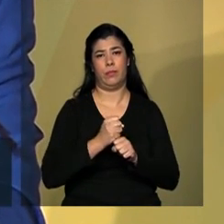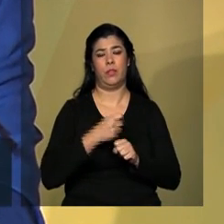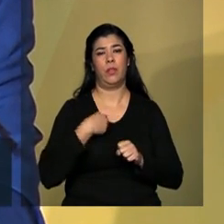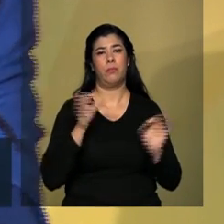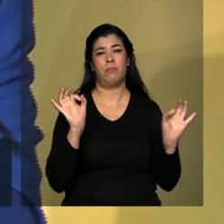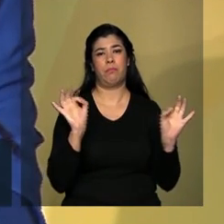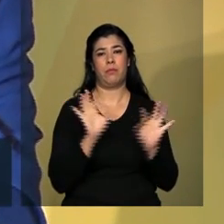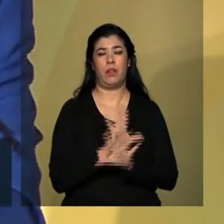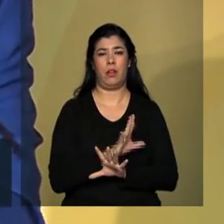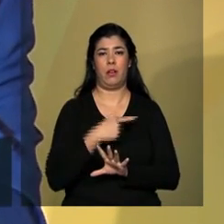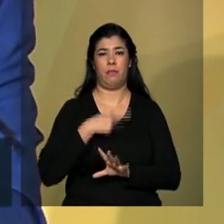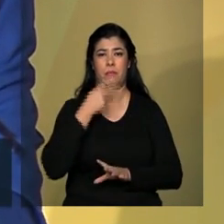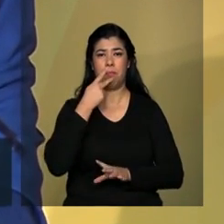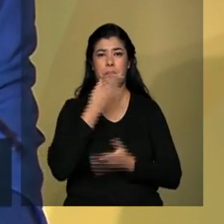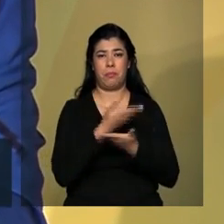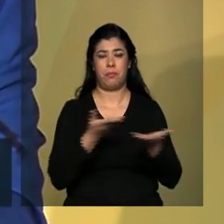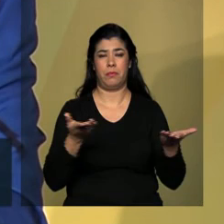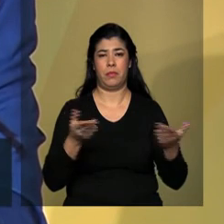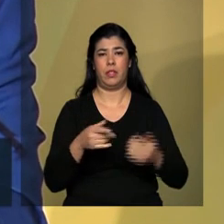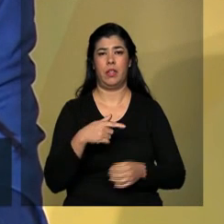declarações, gostaria de